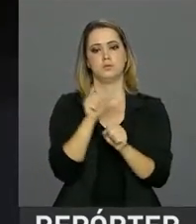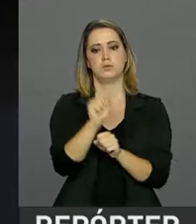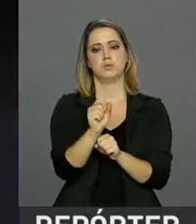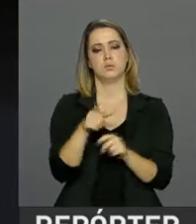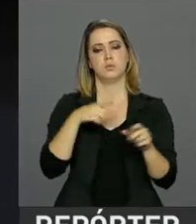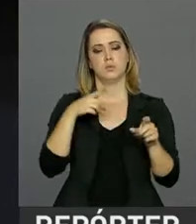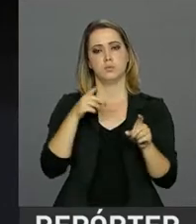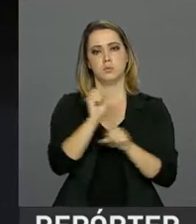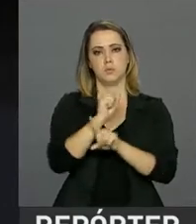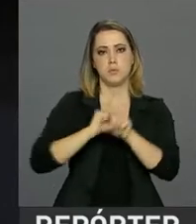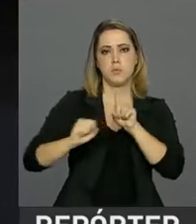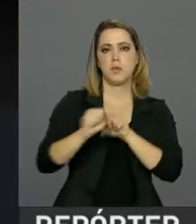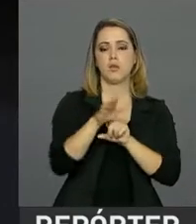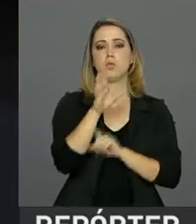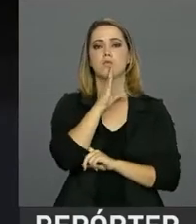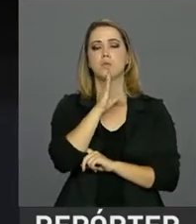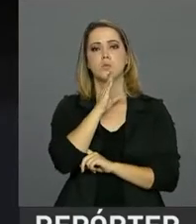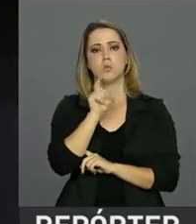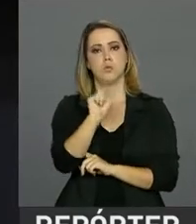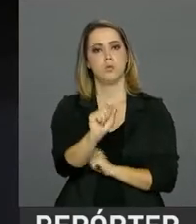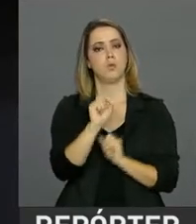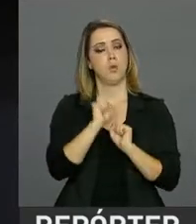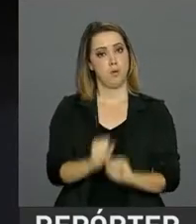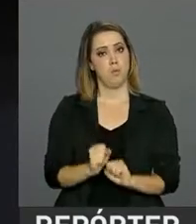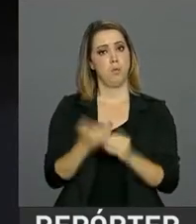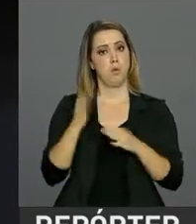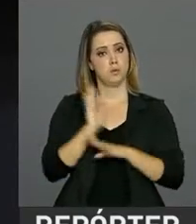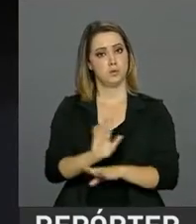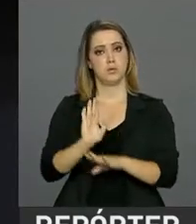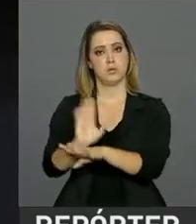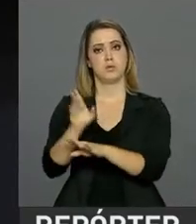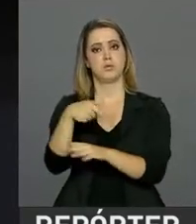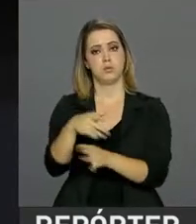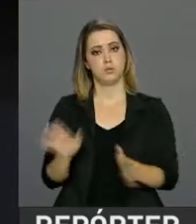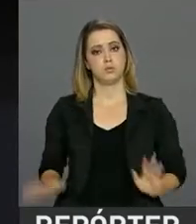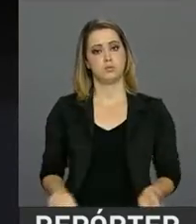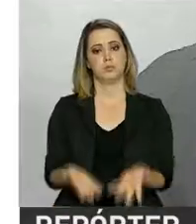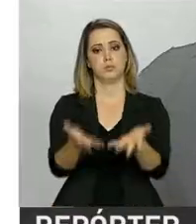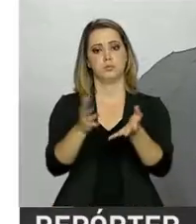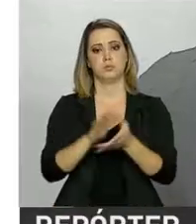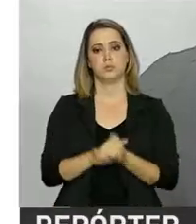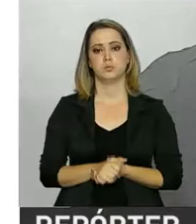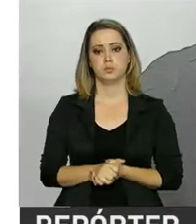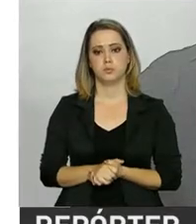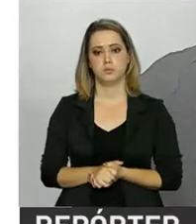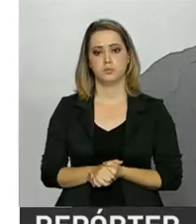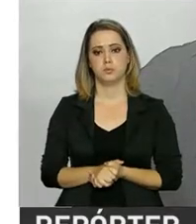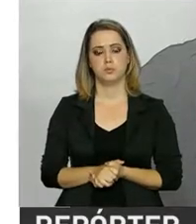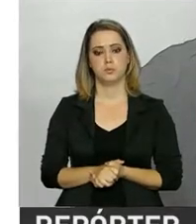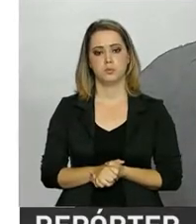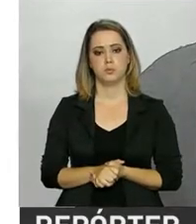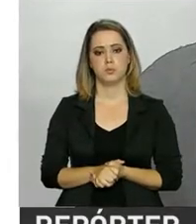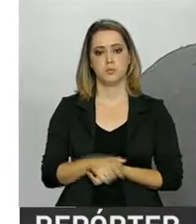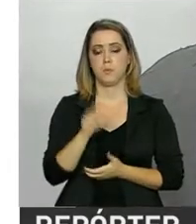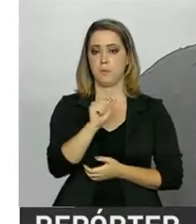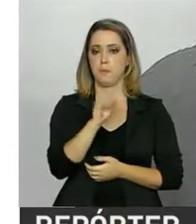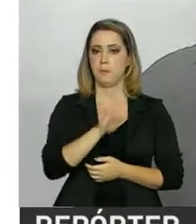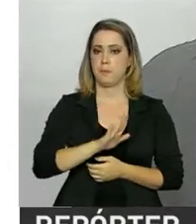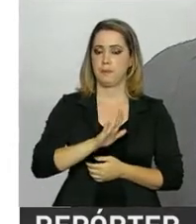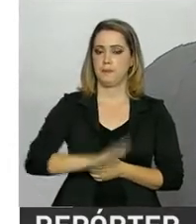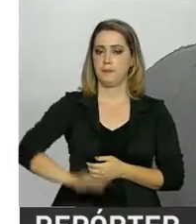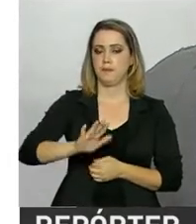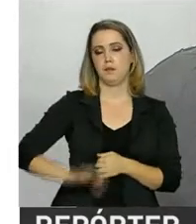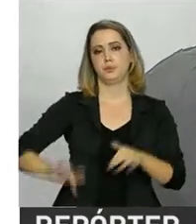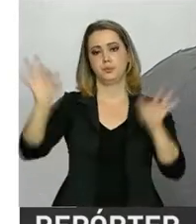sociedade conheça e possa contribuir com esse projeto. O Criança Feliz vai beneficiar